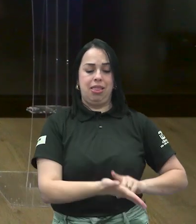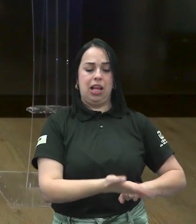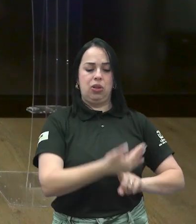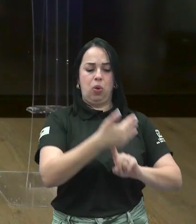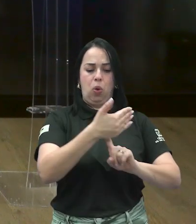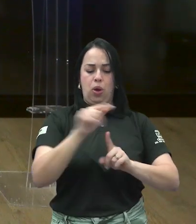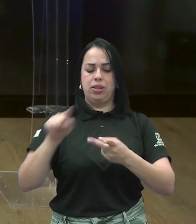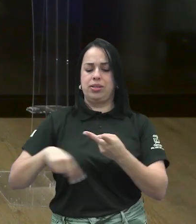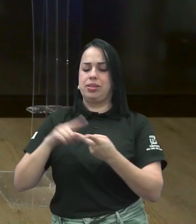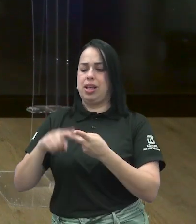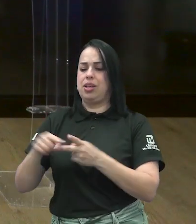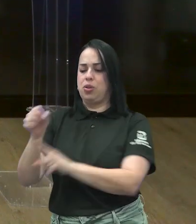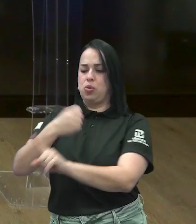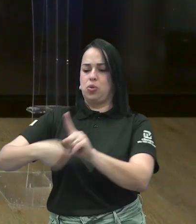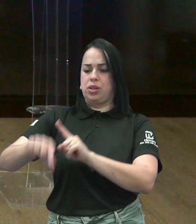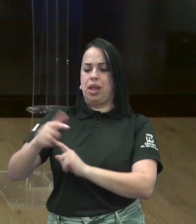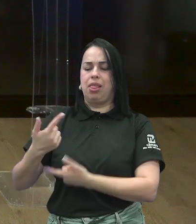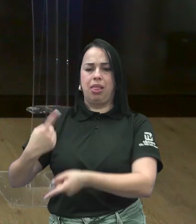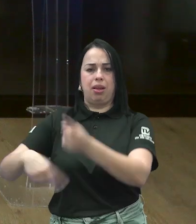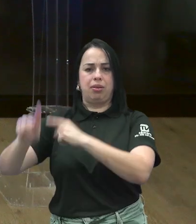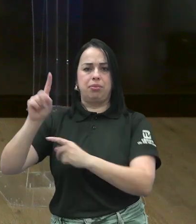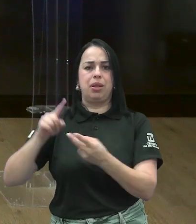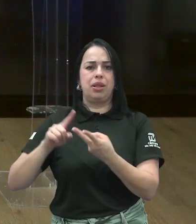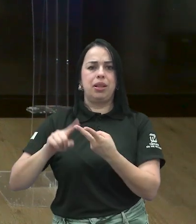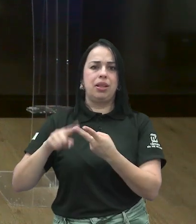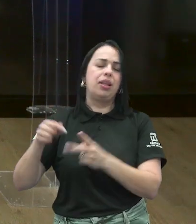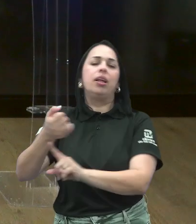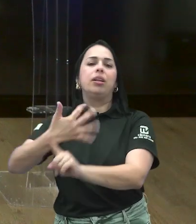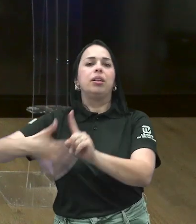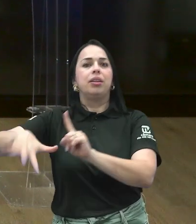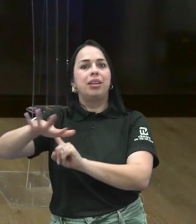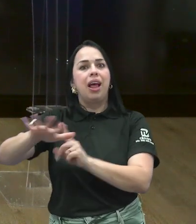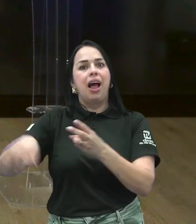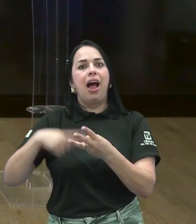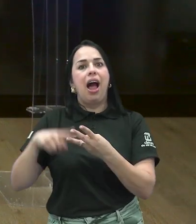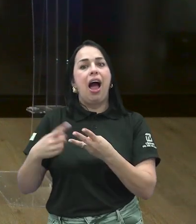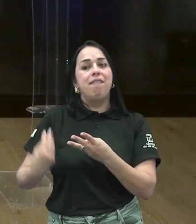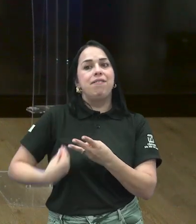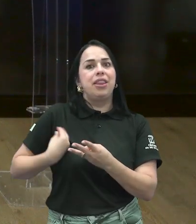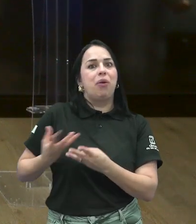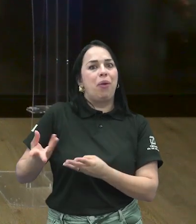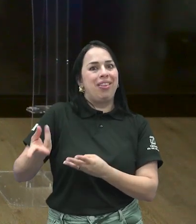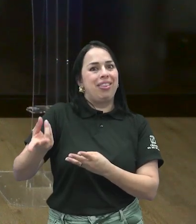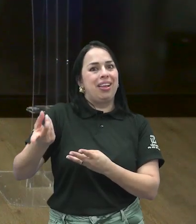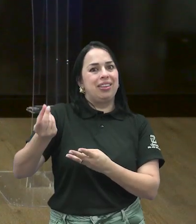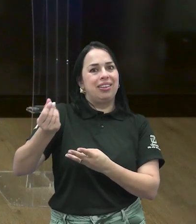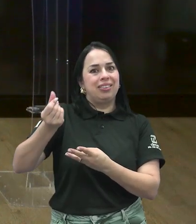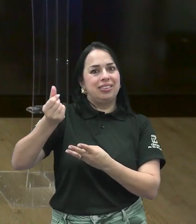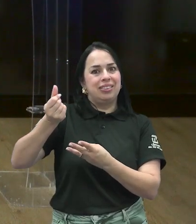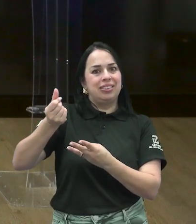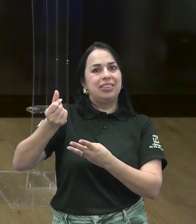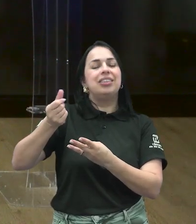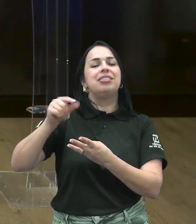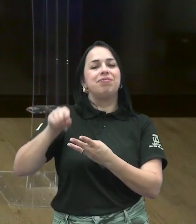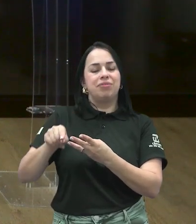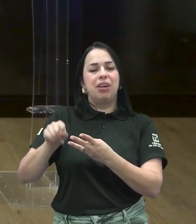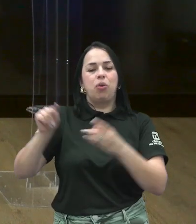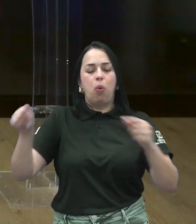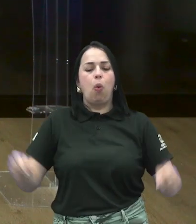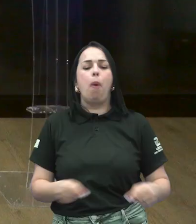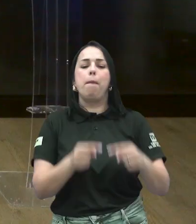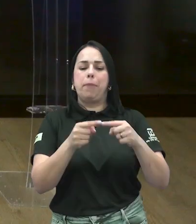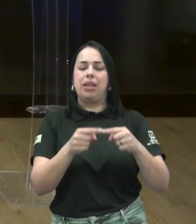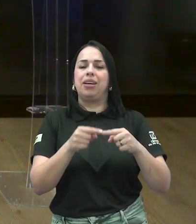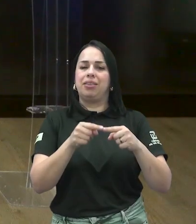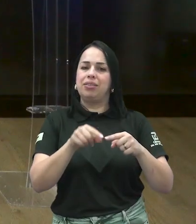desenvolvimento tecnológico com o progresso social e ambiental. A qualidade de vida da população está na base das ações